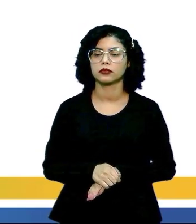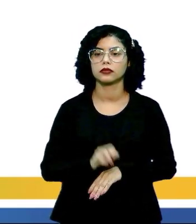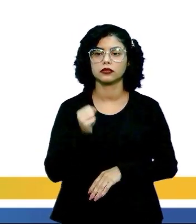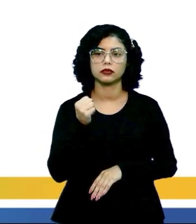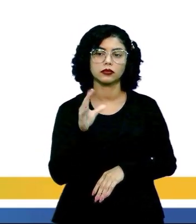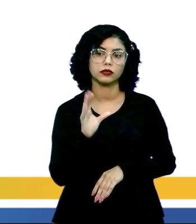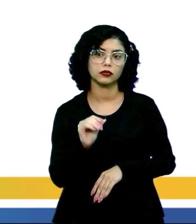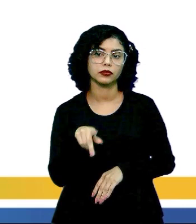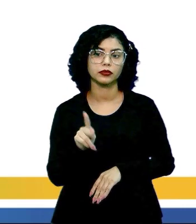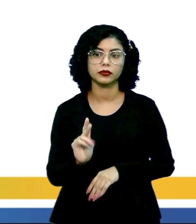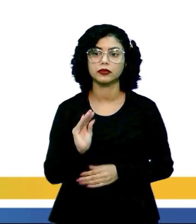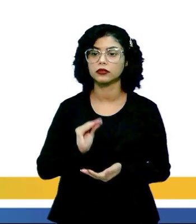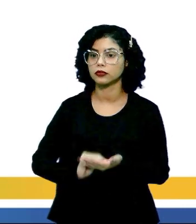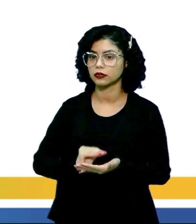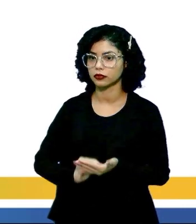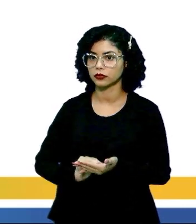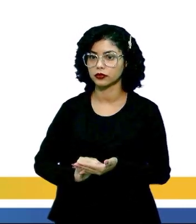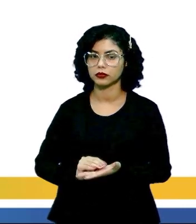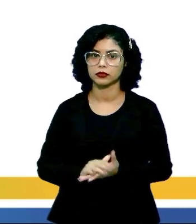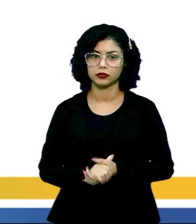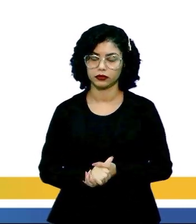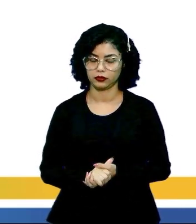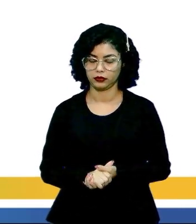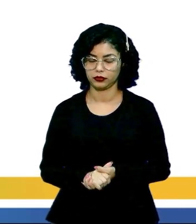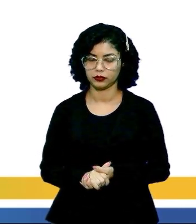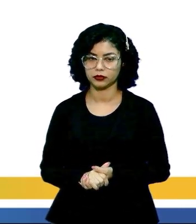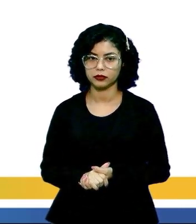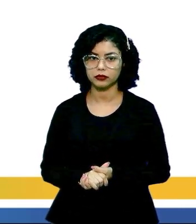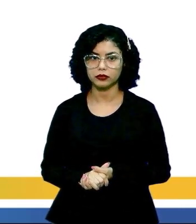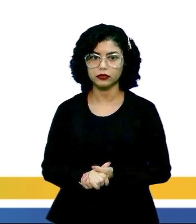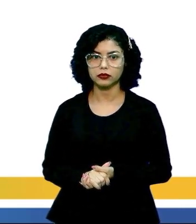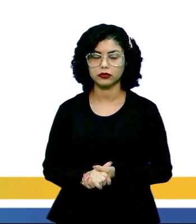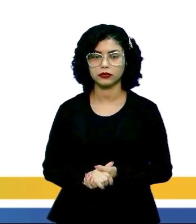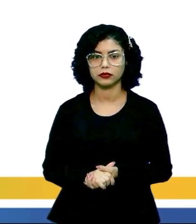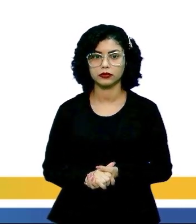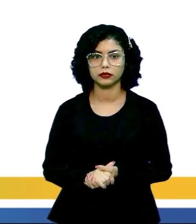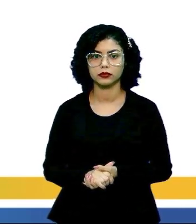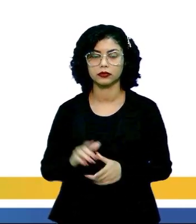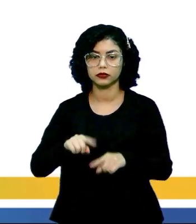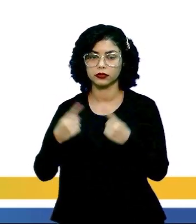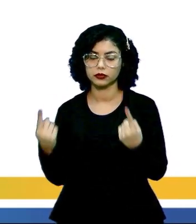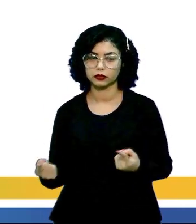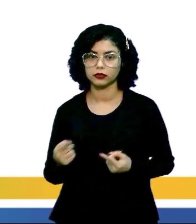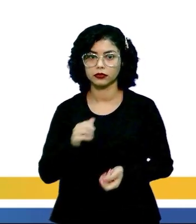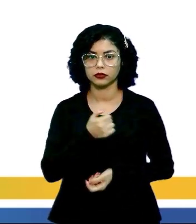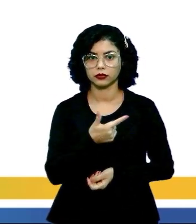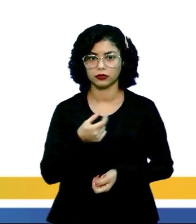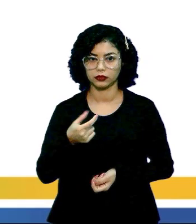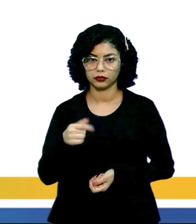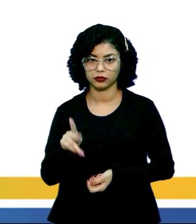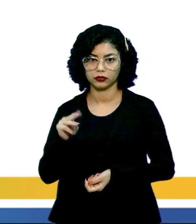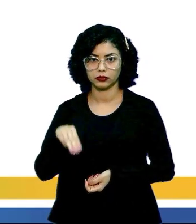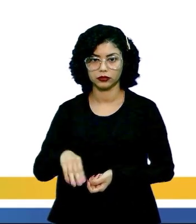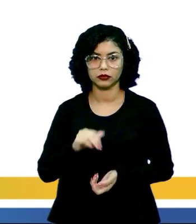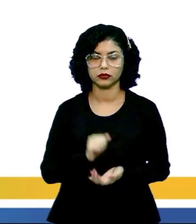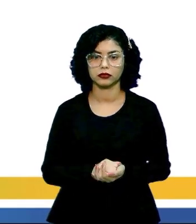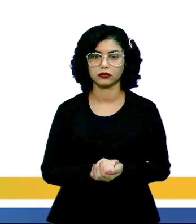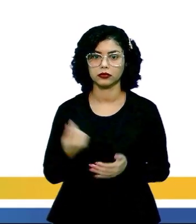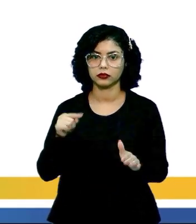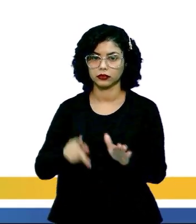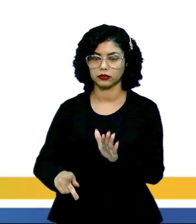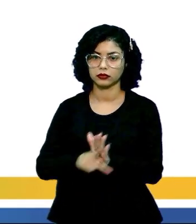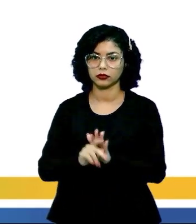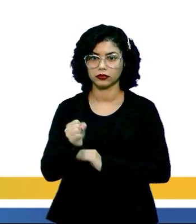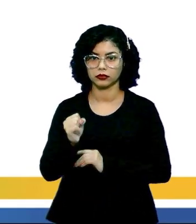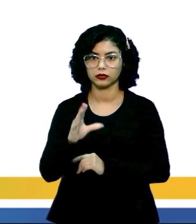necessário para que ele ande os 80 quilômetros restantes, mais 200 quilômetros